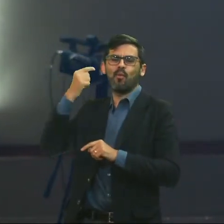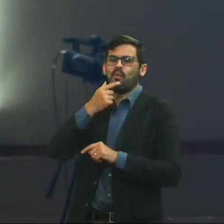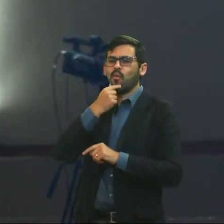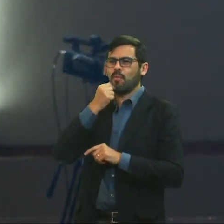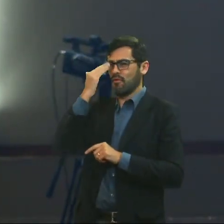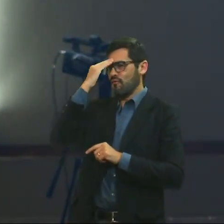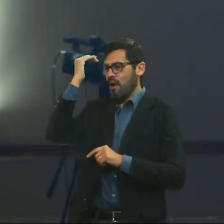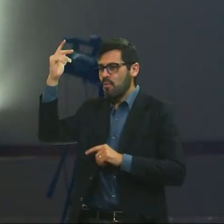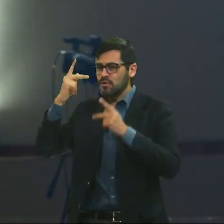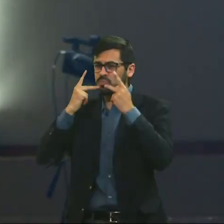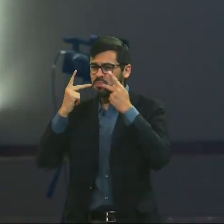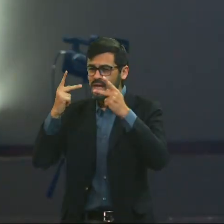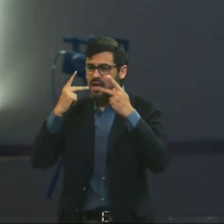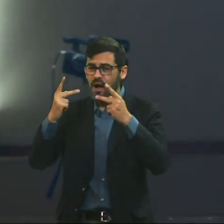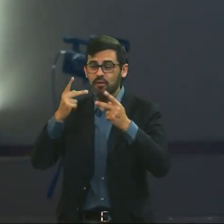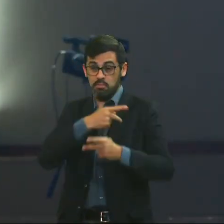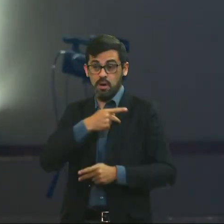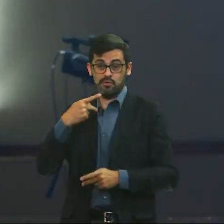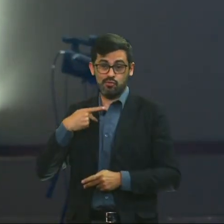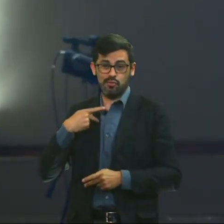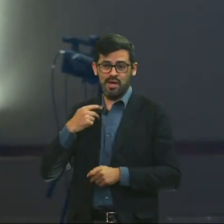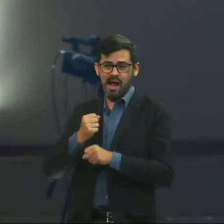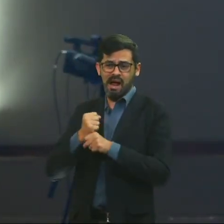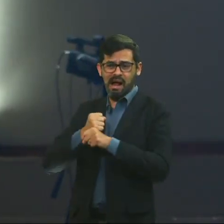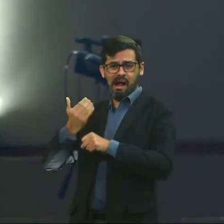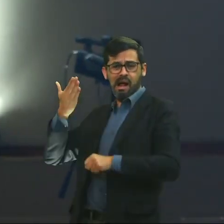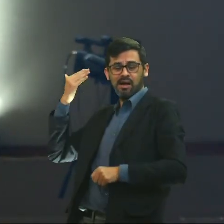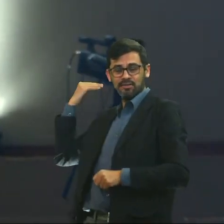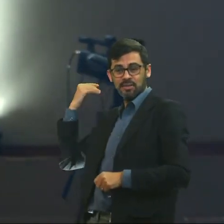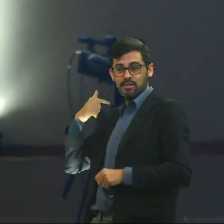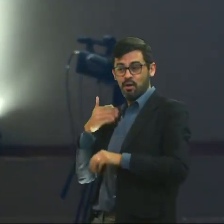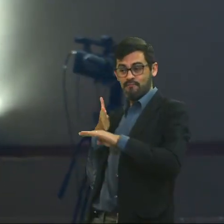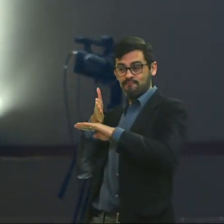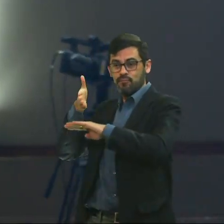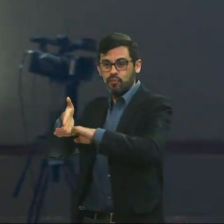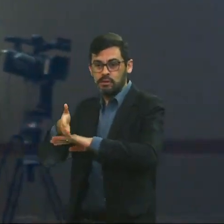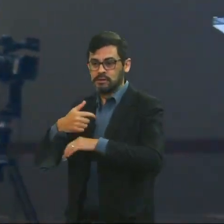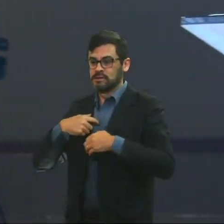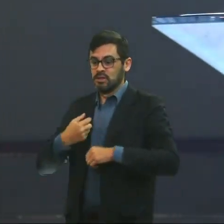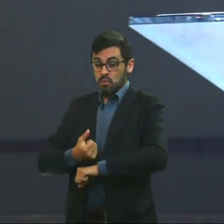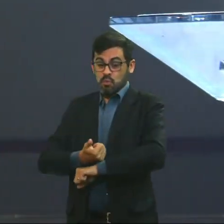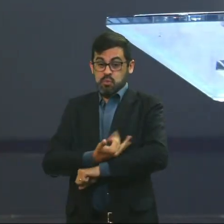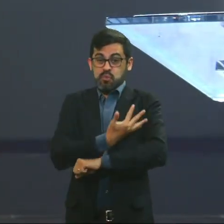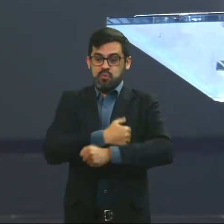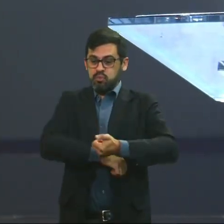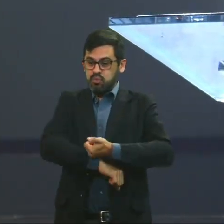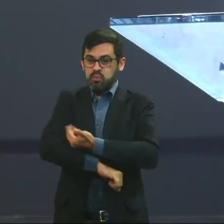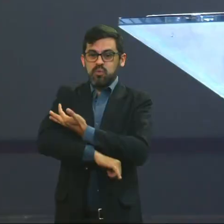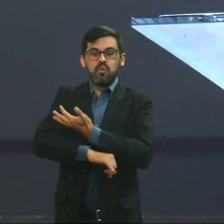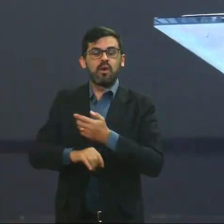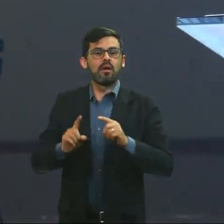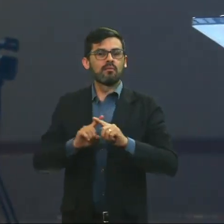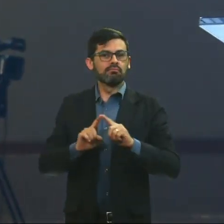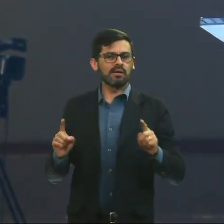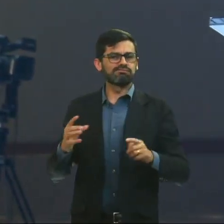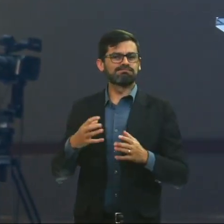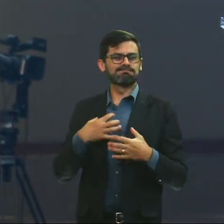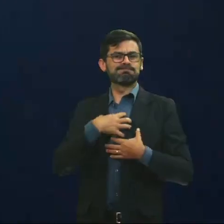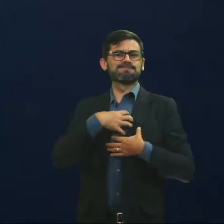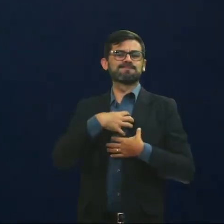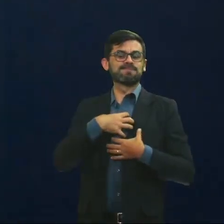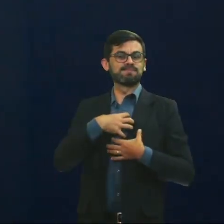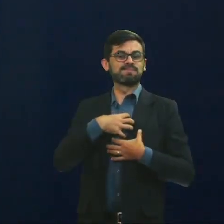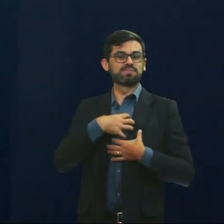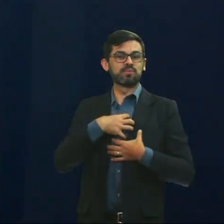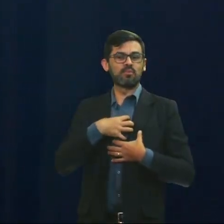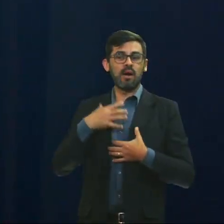ele ministrava a palavra, era o pastor daquela comunidade, daquele lugar. E eu estava emocionado de estar ali, mas algo que me marcou foi